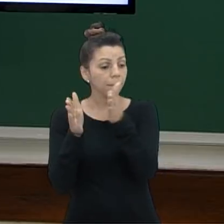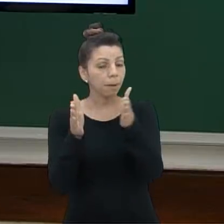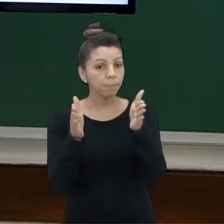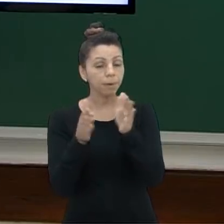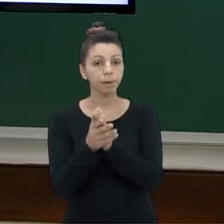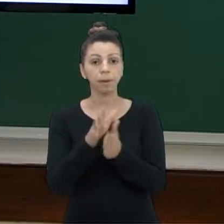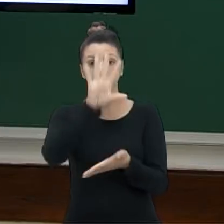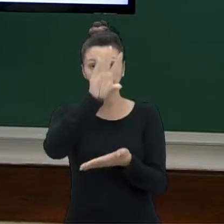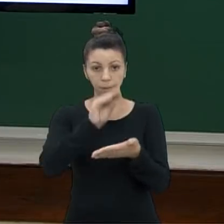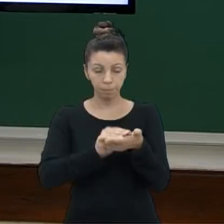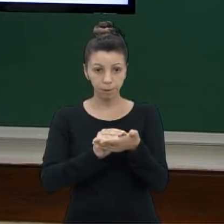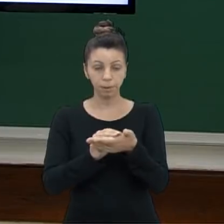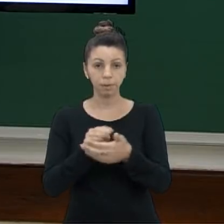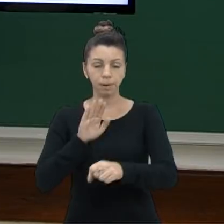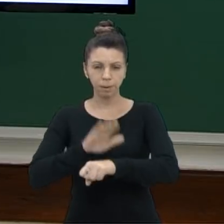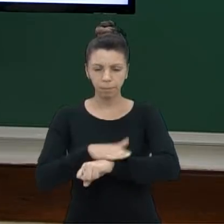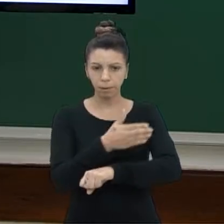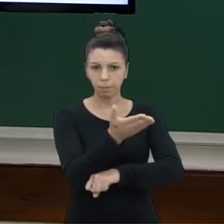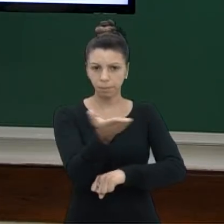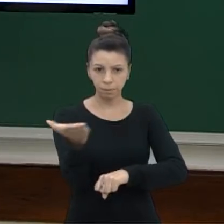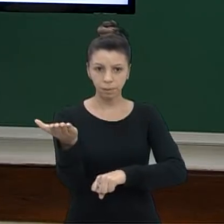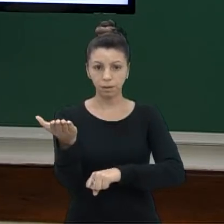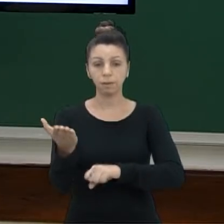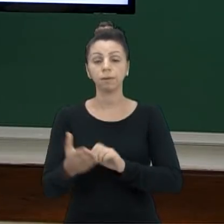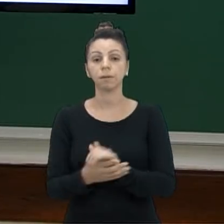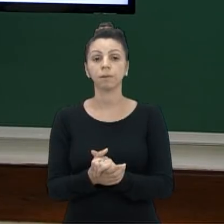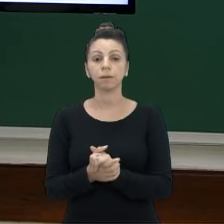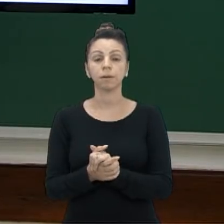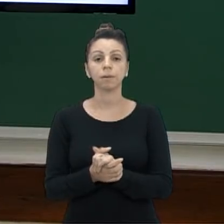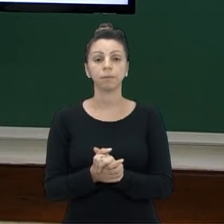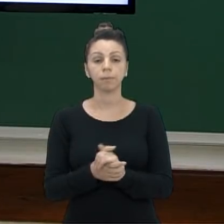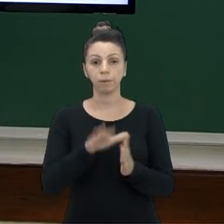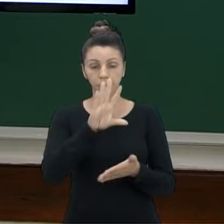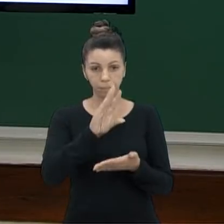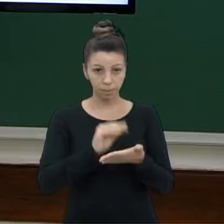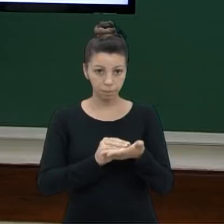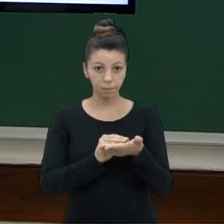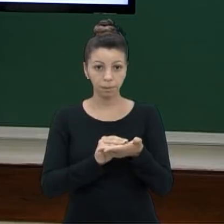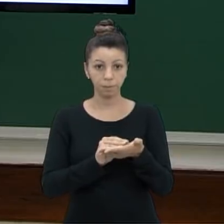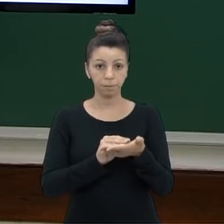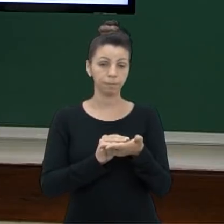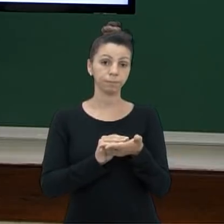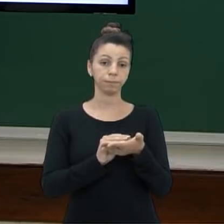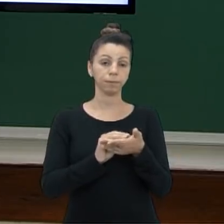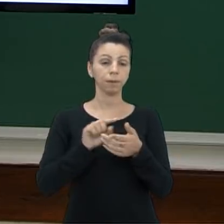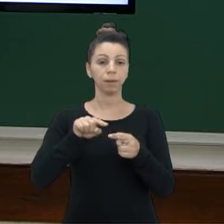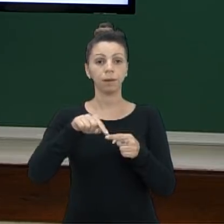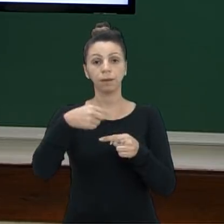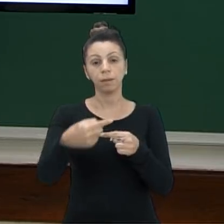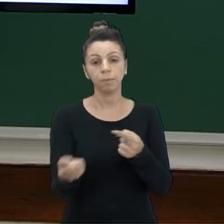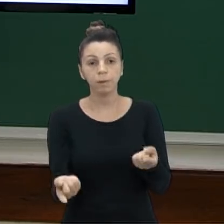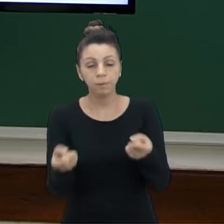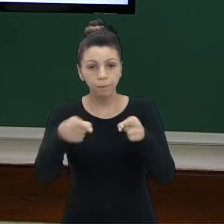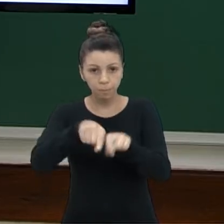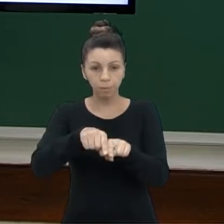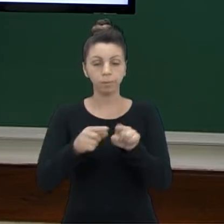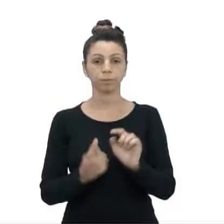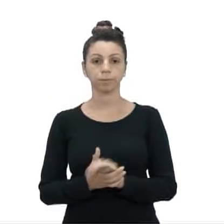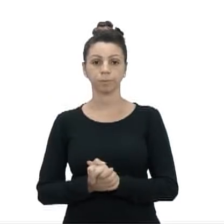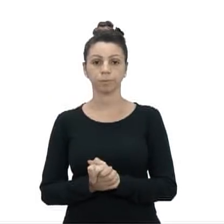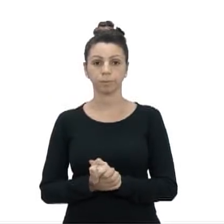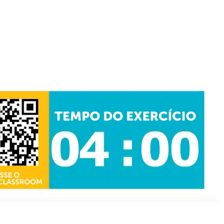e copiem a tabela. Eu vou dar alguns minutinhos para vocês resolverem ela agora, copiarem ela agora, e eu já volto para conversar com vocês.